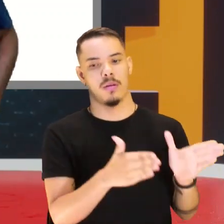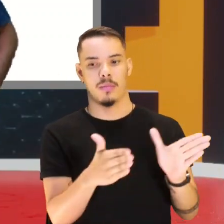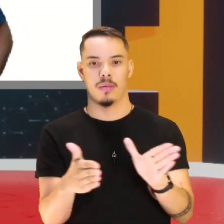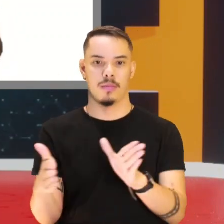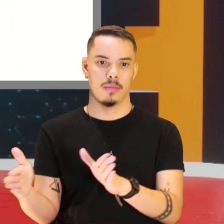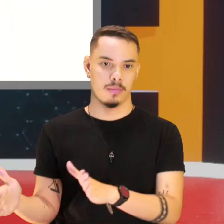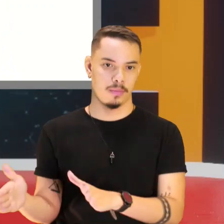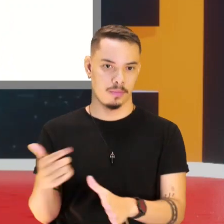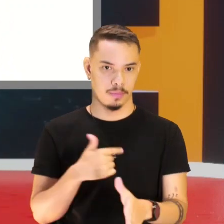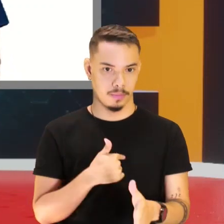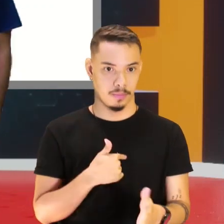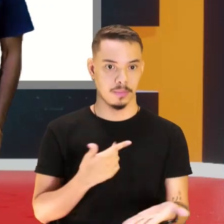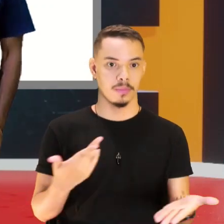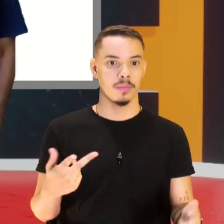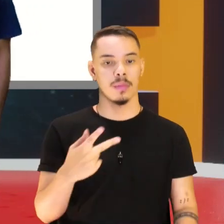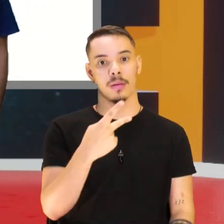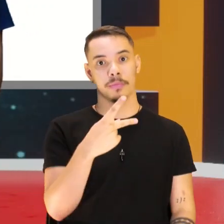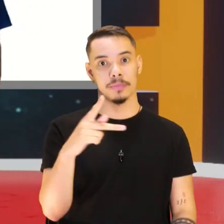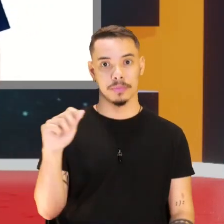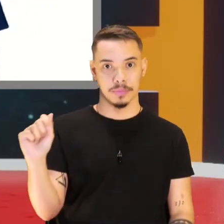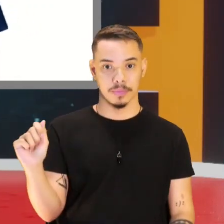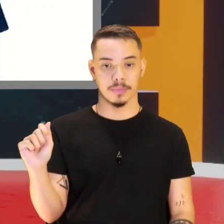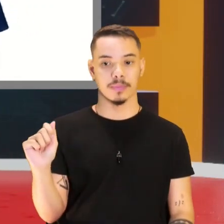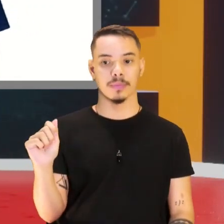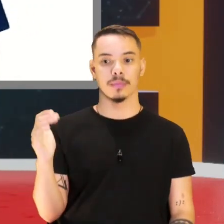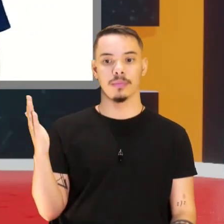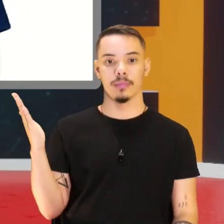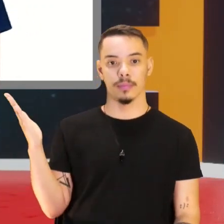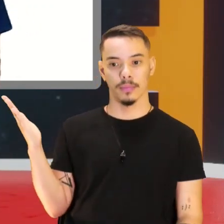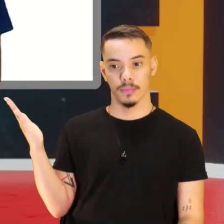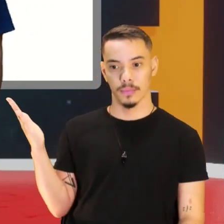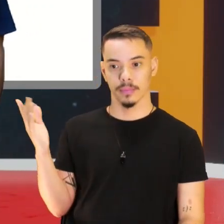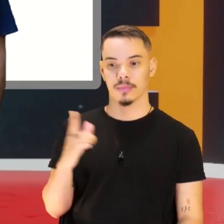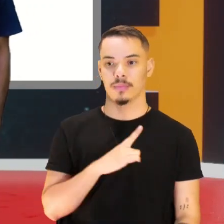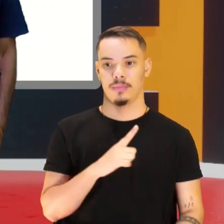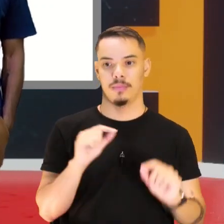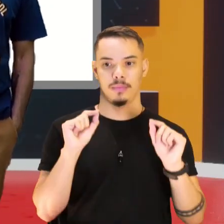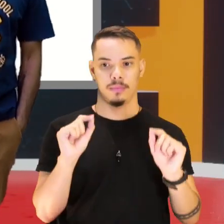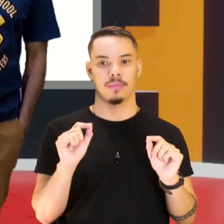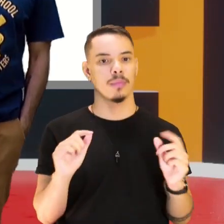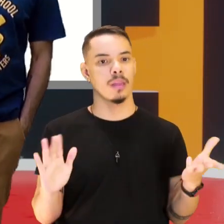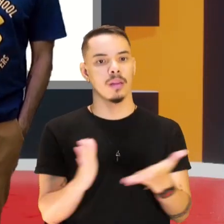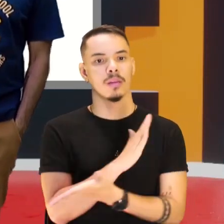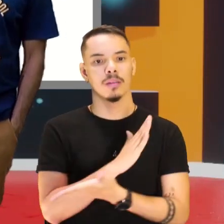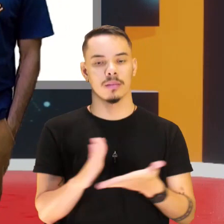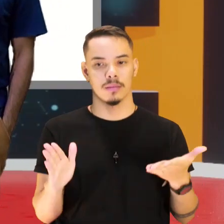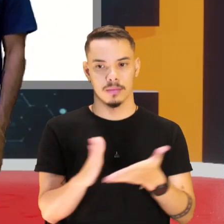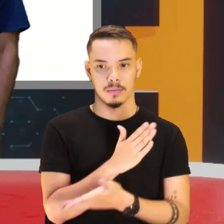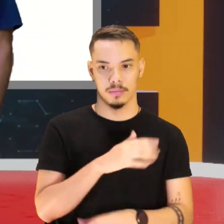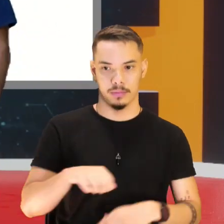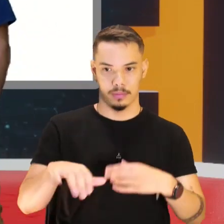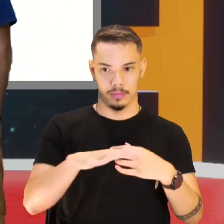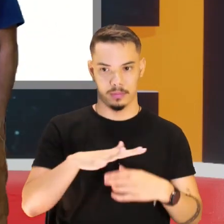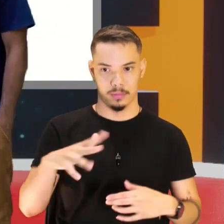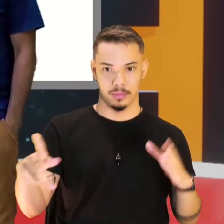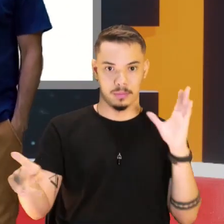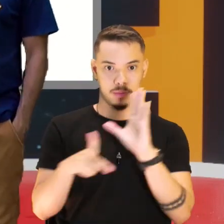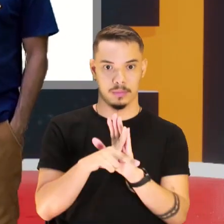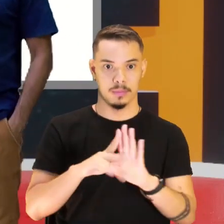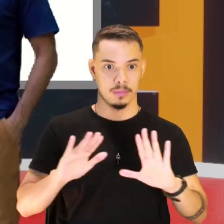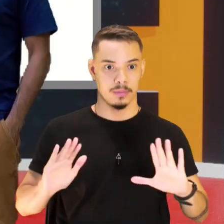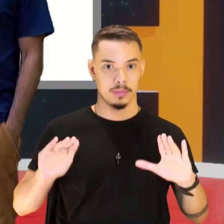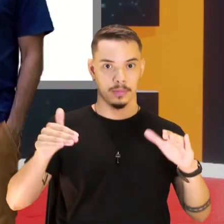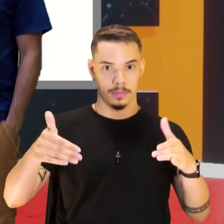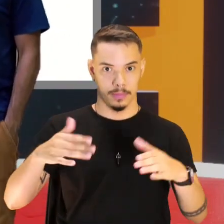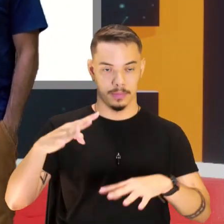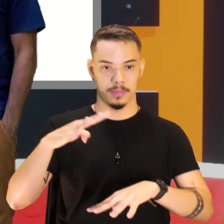aí, né? E a progressão aritmética vem trazendo para a gente aí algumas situações específicas